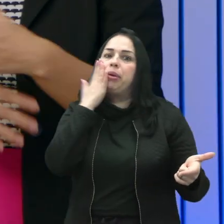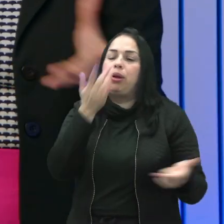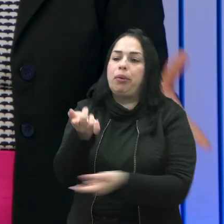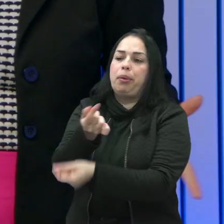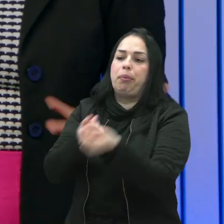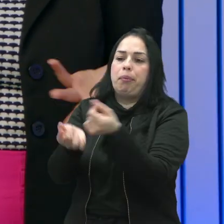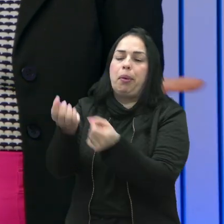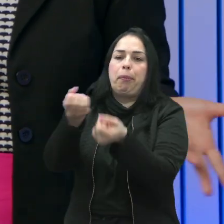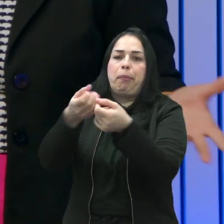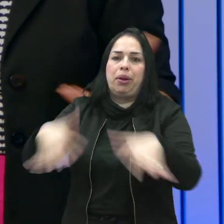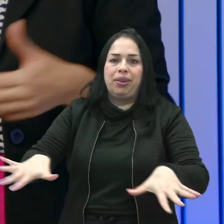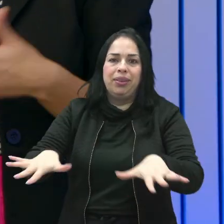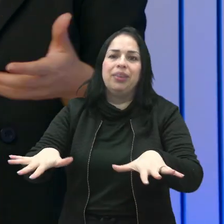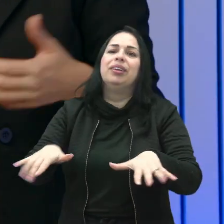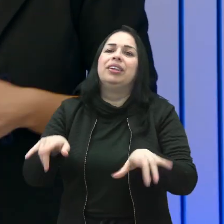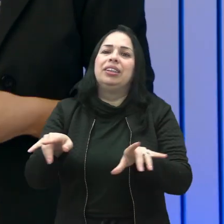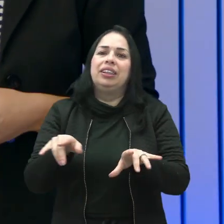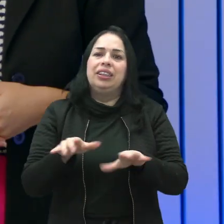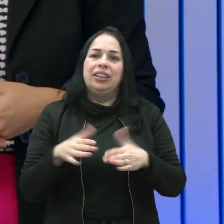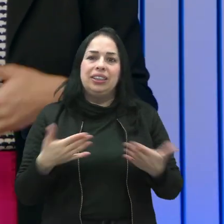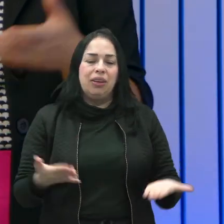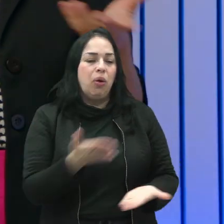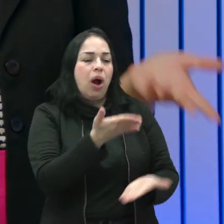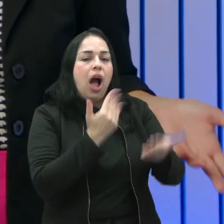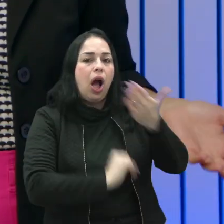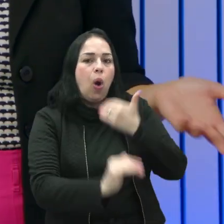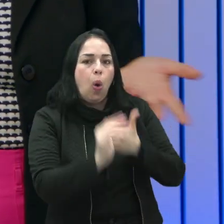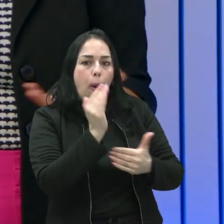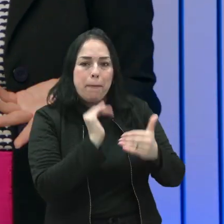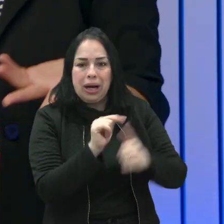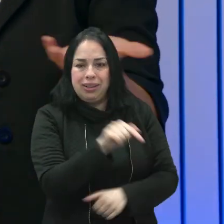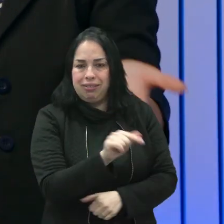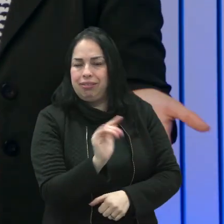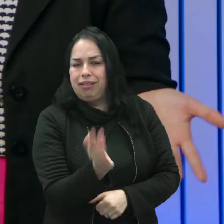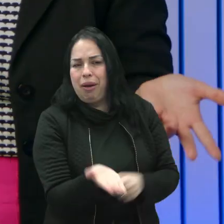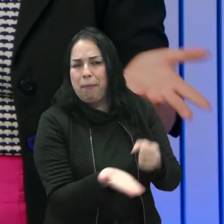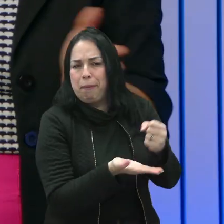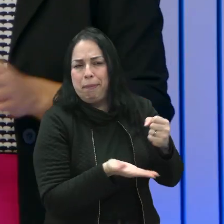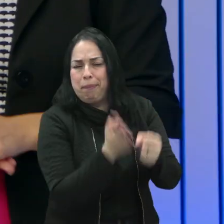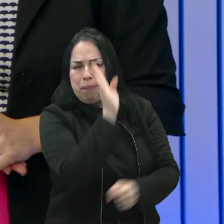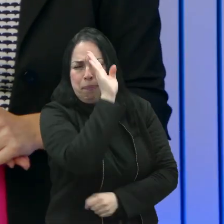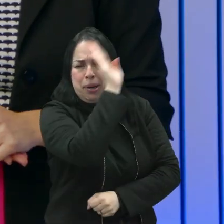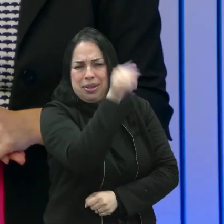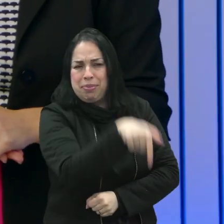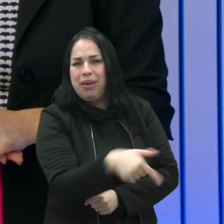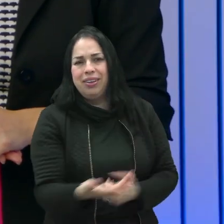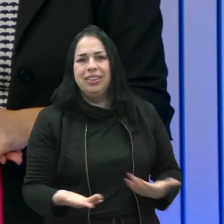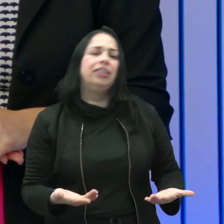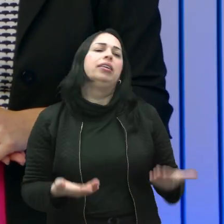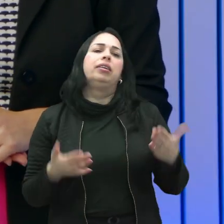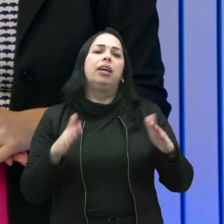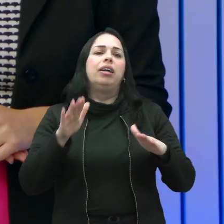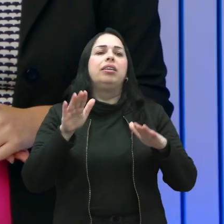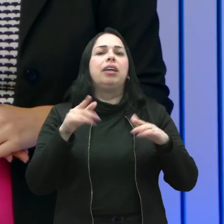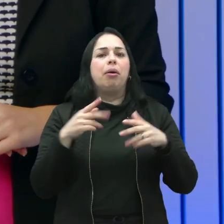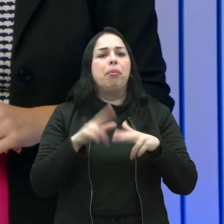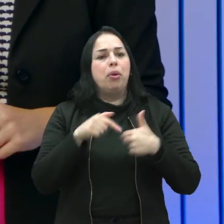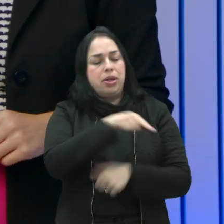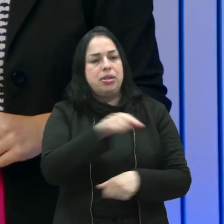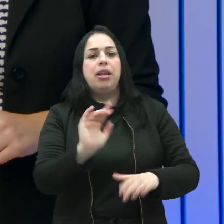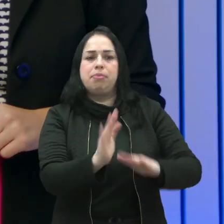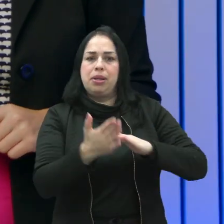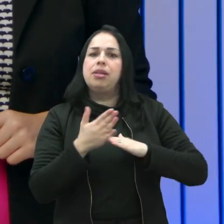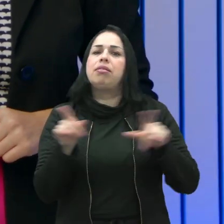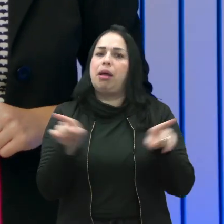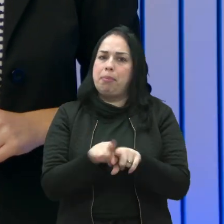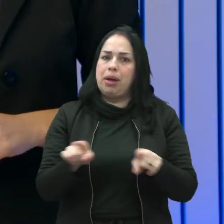né, toda a sociedade desanda. A gente está falando ali da alimentação, né, a nossa base para a sobrevivência. Tudo depende da participação deles também